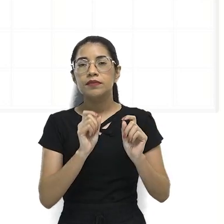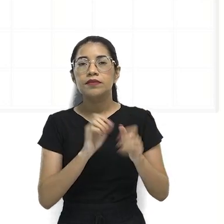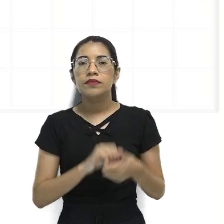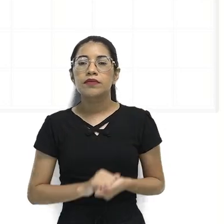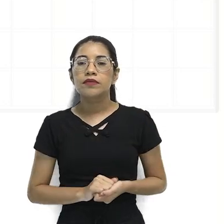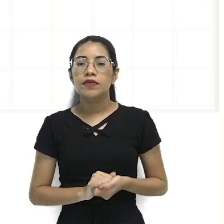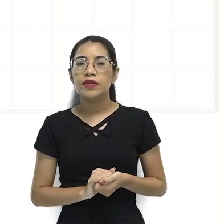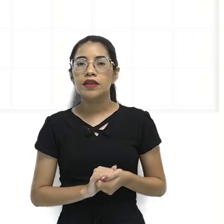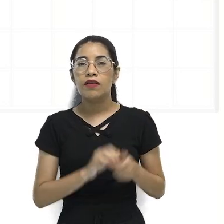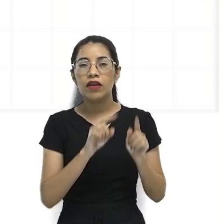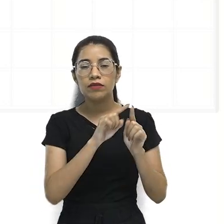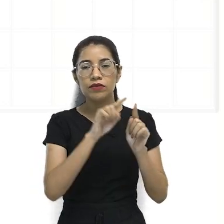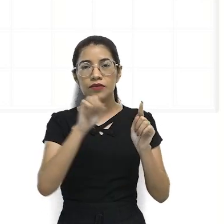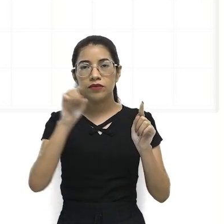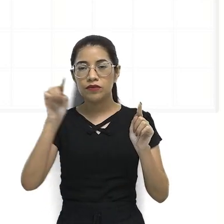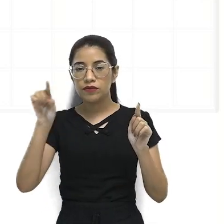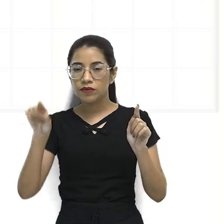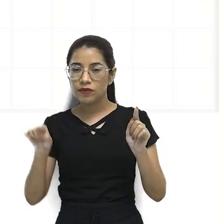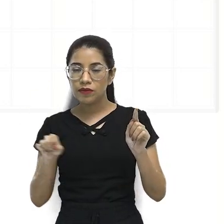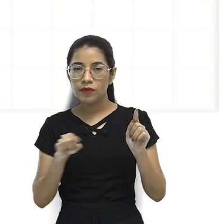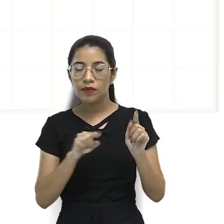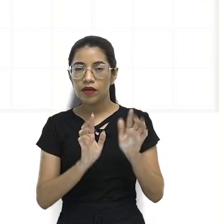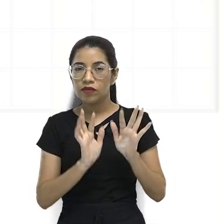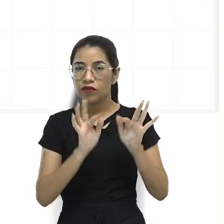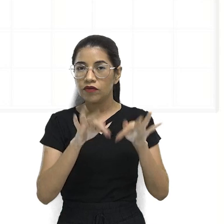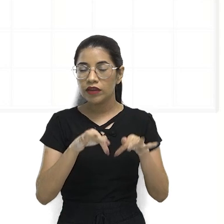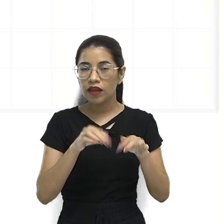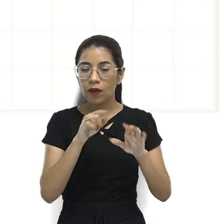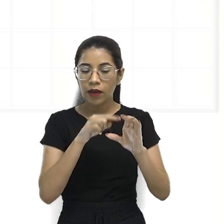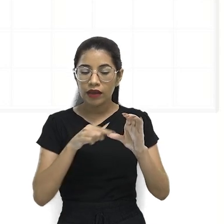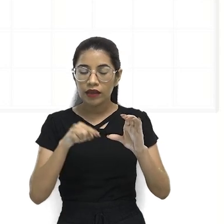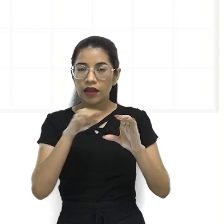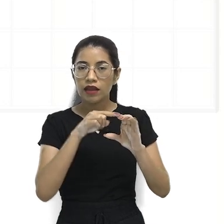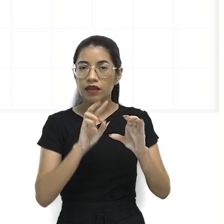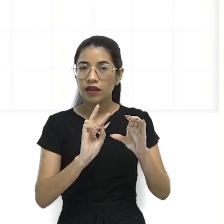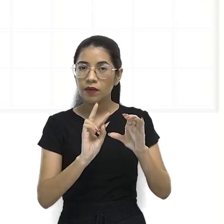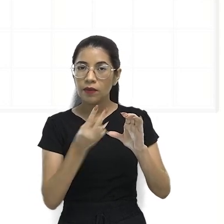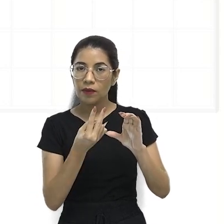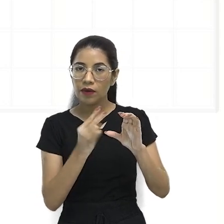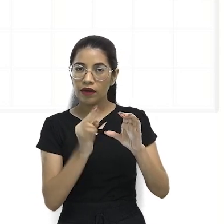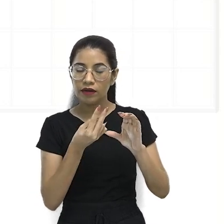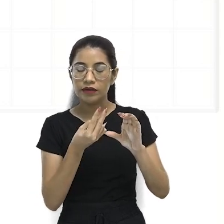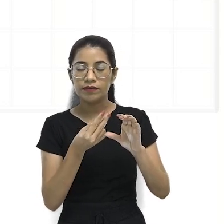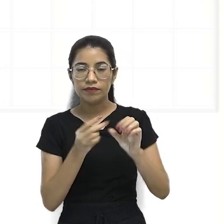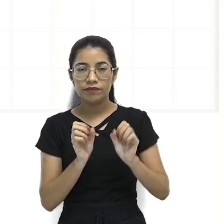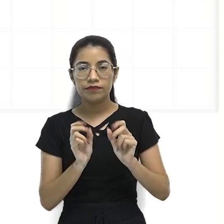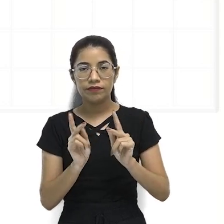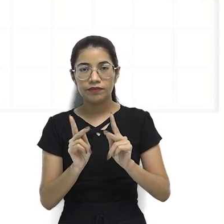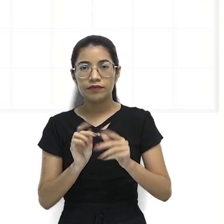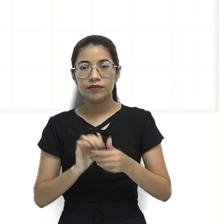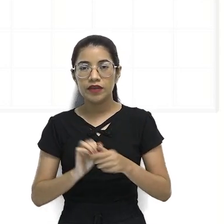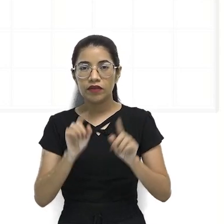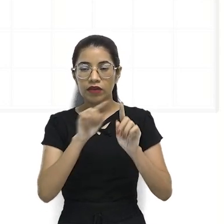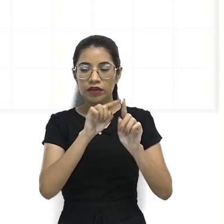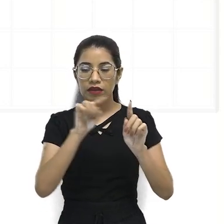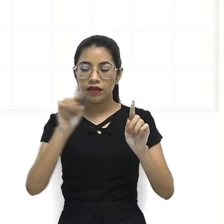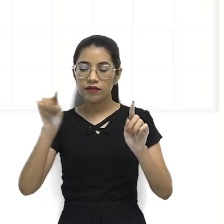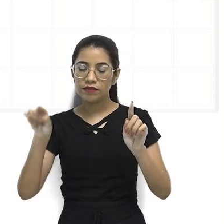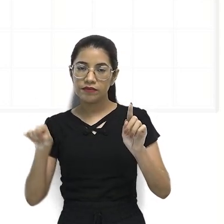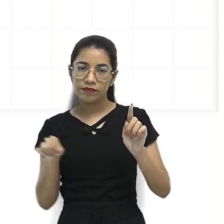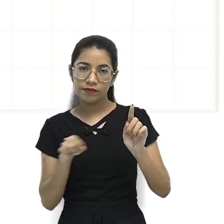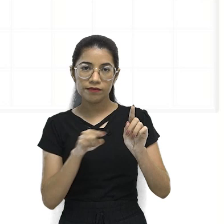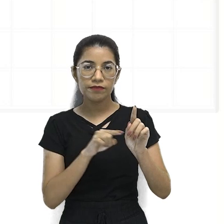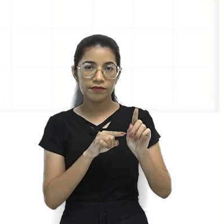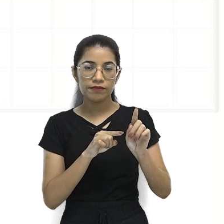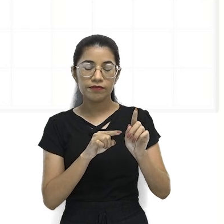e termina na letra H. Então começa aqui, termina aqui. É um circuito, né? É um caminho que vai ser percorrido aí.